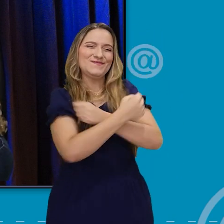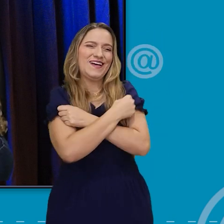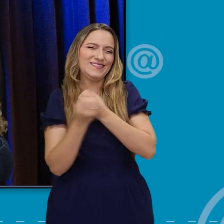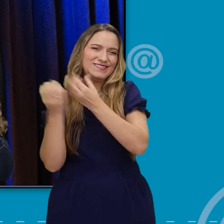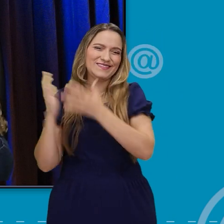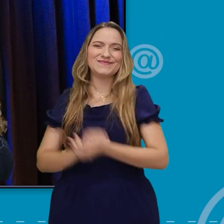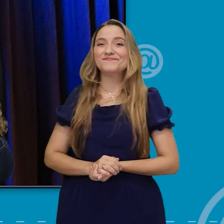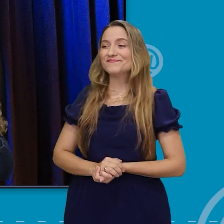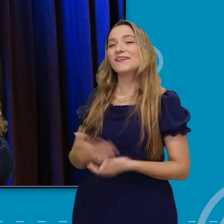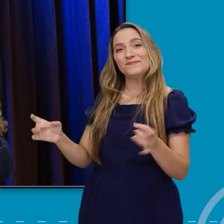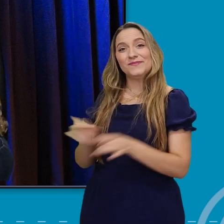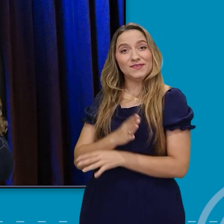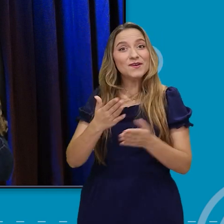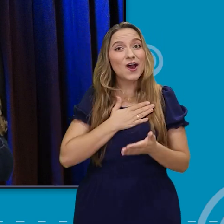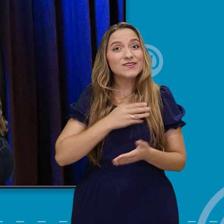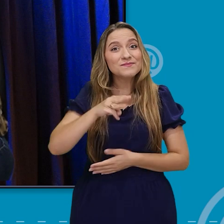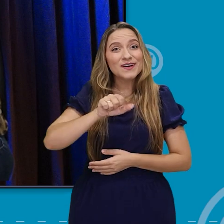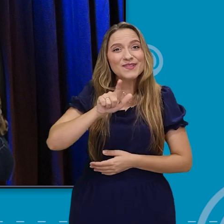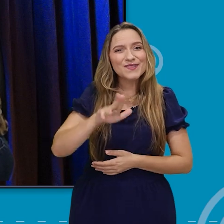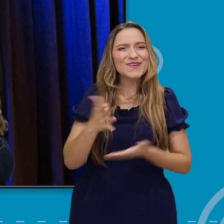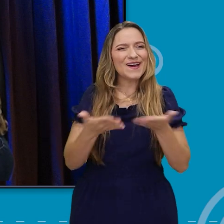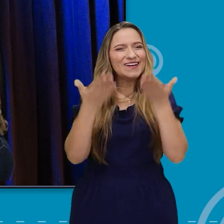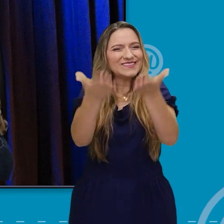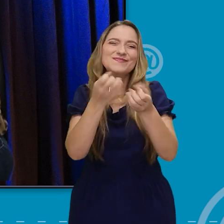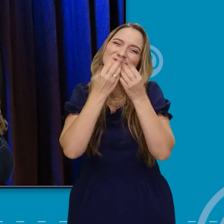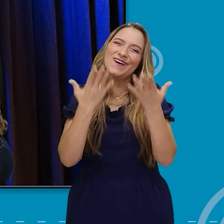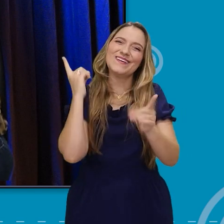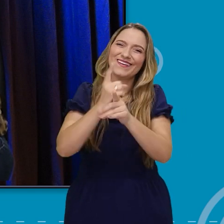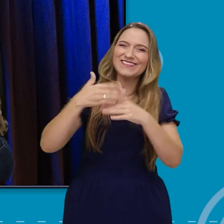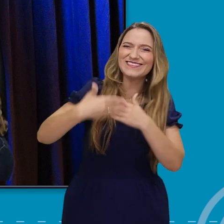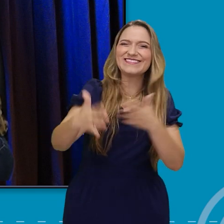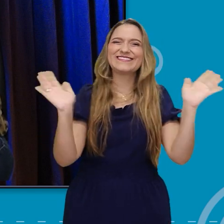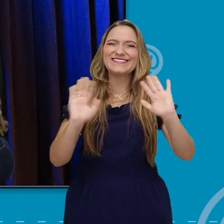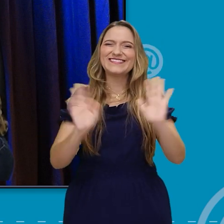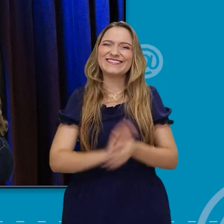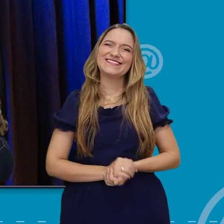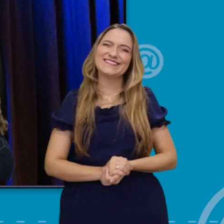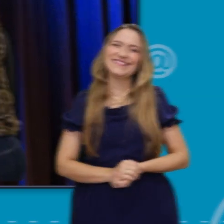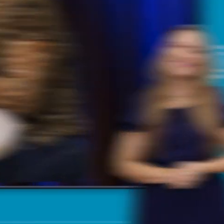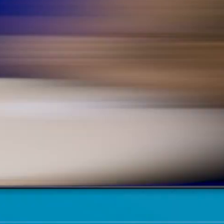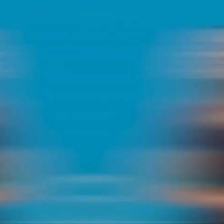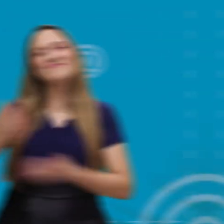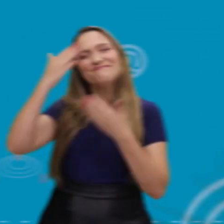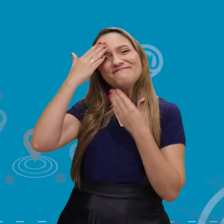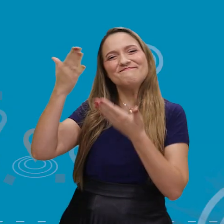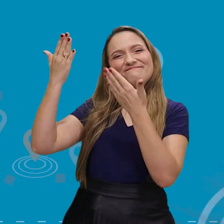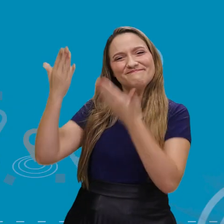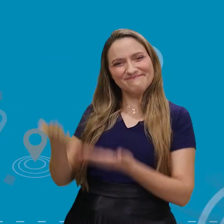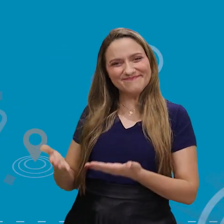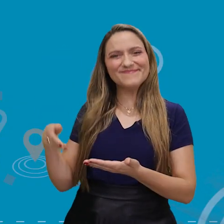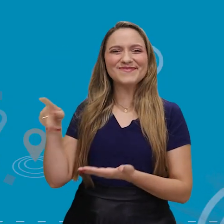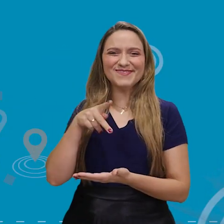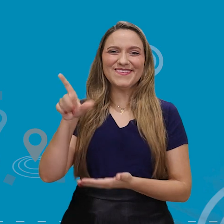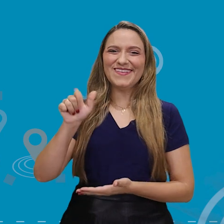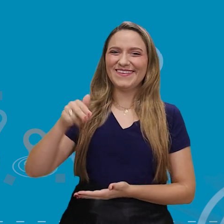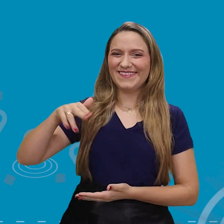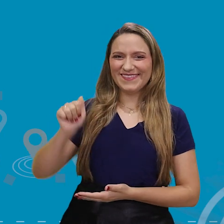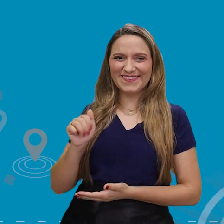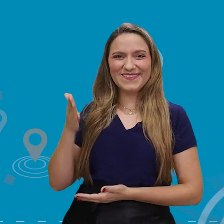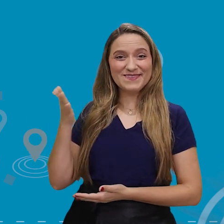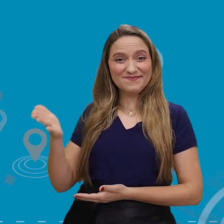certeza. Então pronto. Gostou, Malu? Com você, querida. Tudo de bom. Até a próxima. Agradeço a